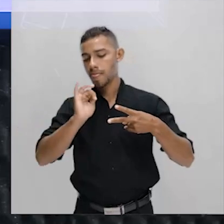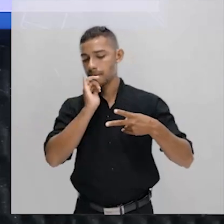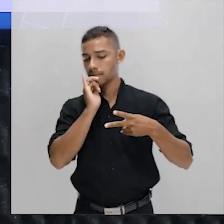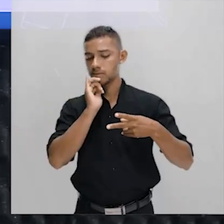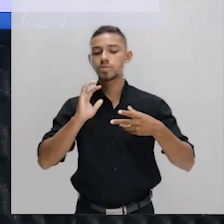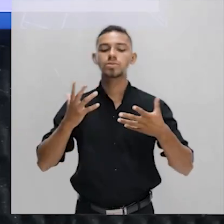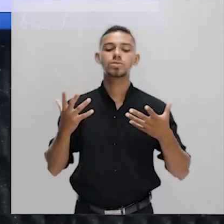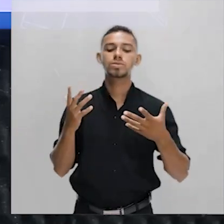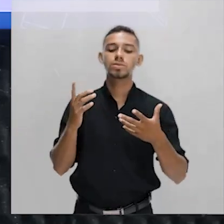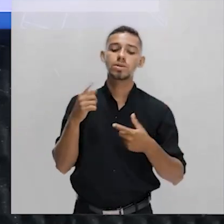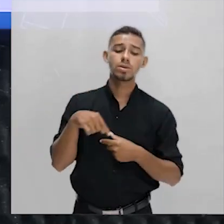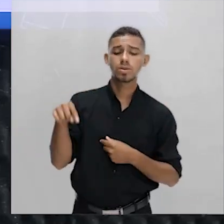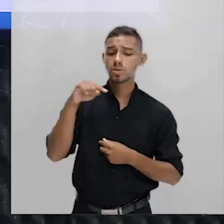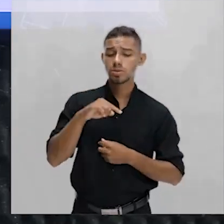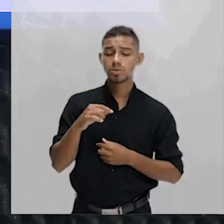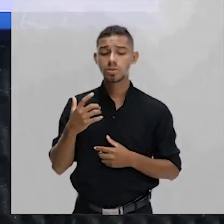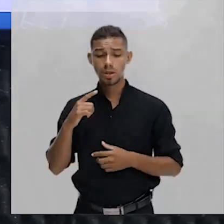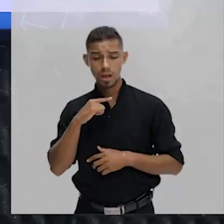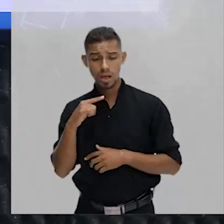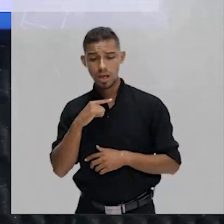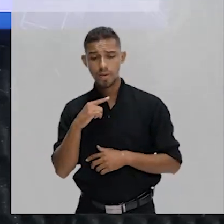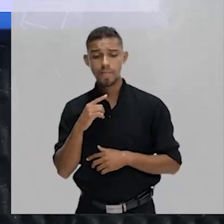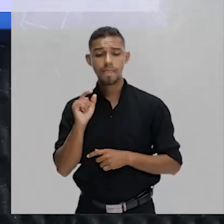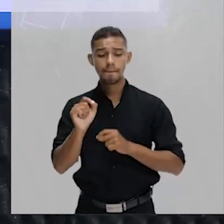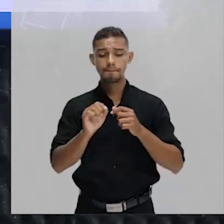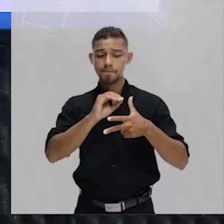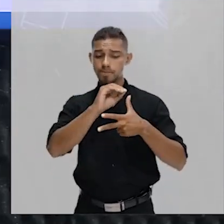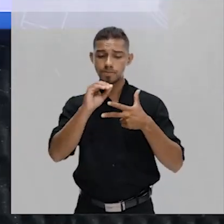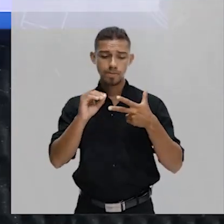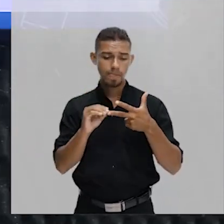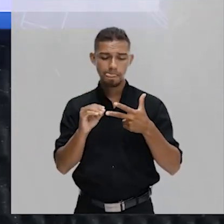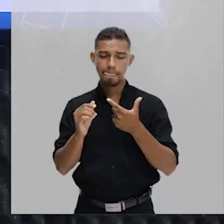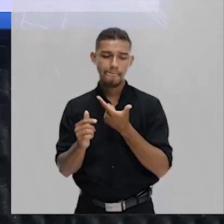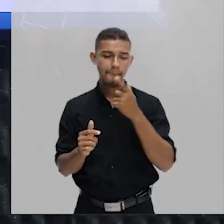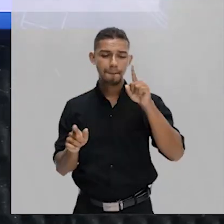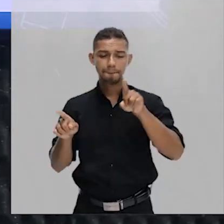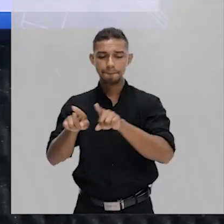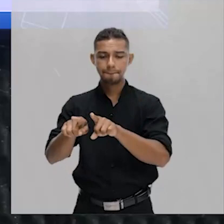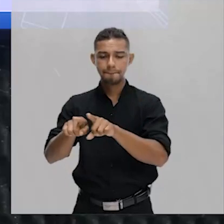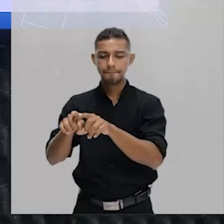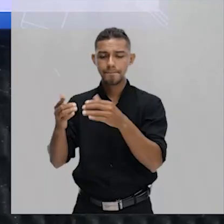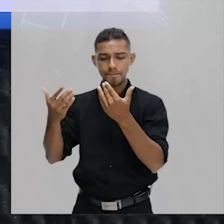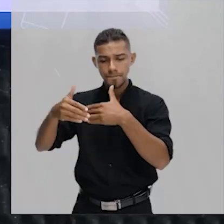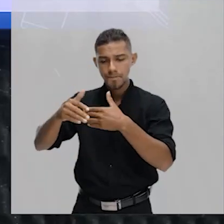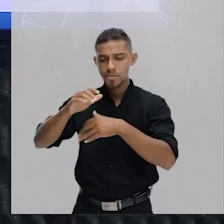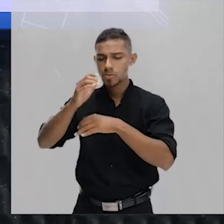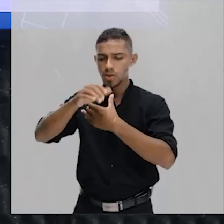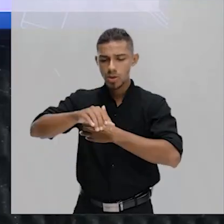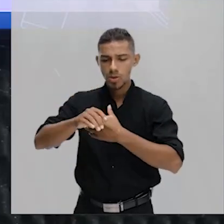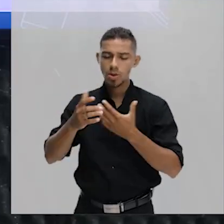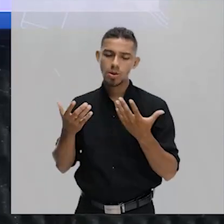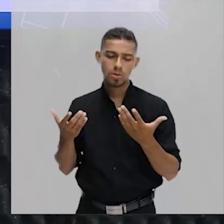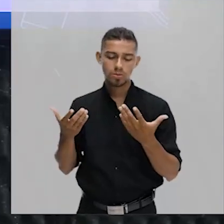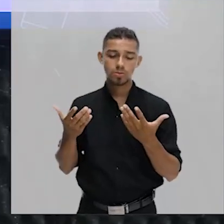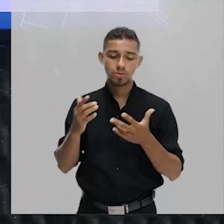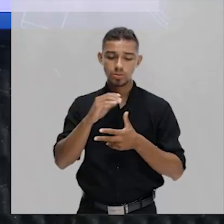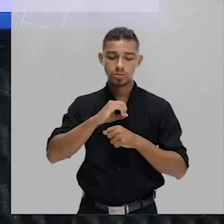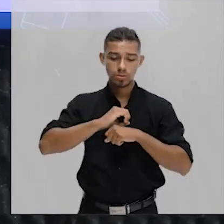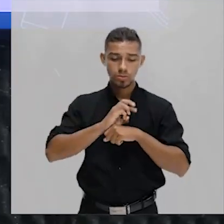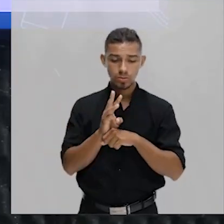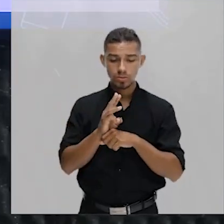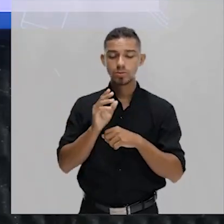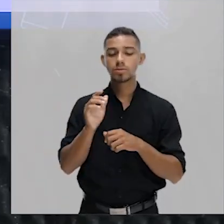Porque quando vocês tiverem a questão, no caso do Enem ou de uma outra avaliação, de uma outra prova, vocês já sabem que aquele verbo